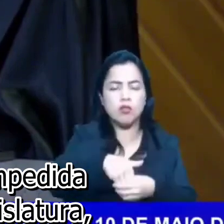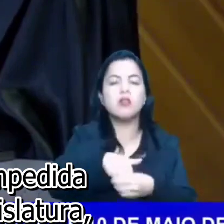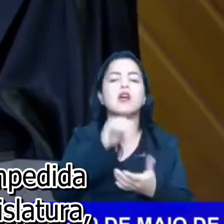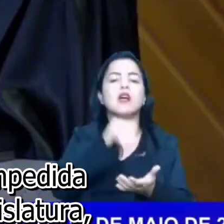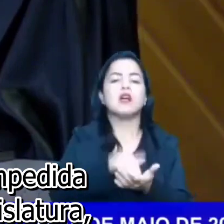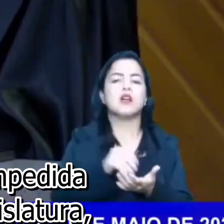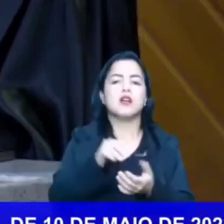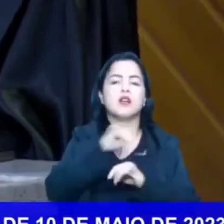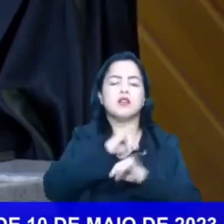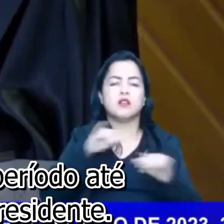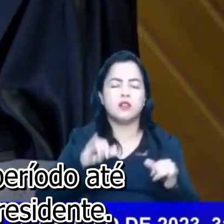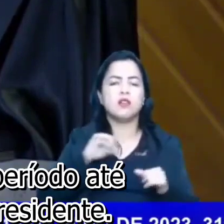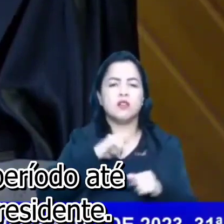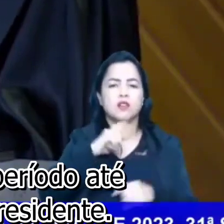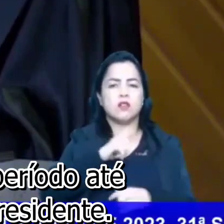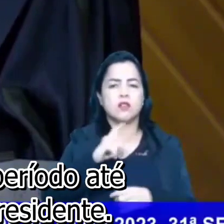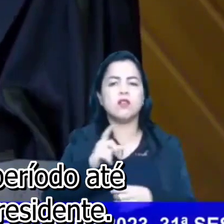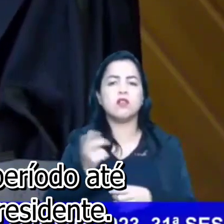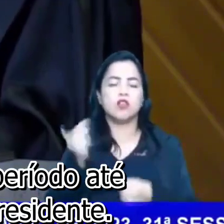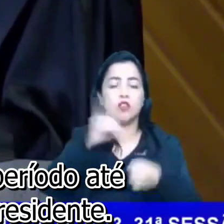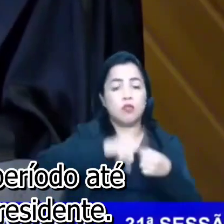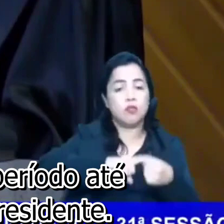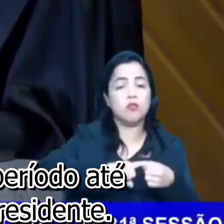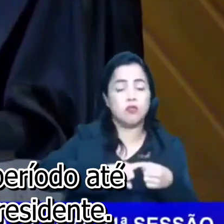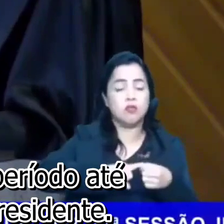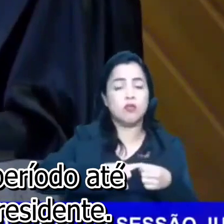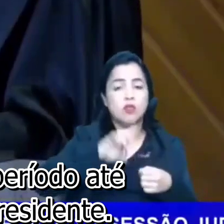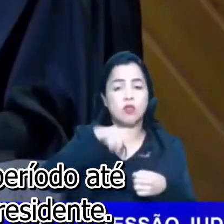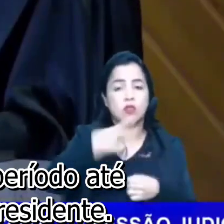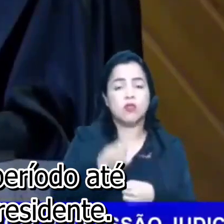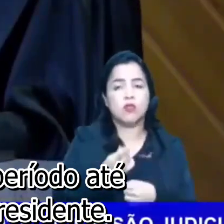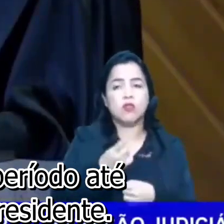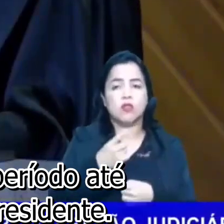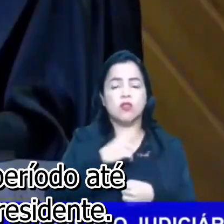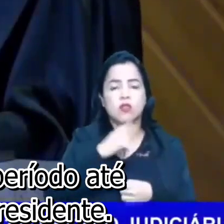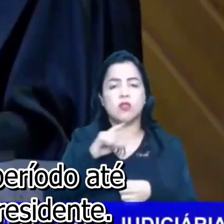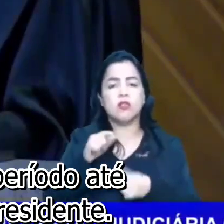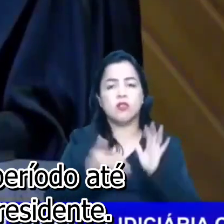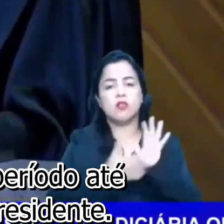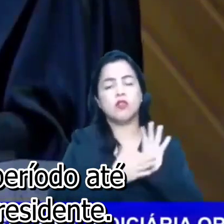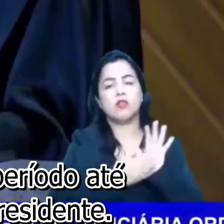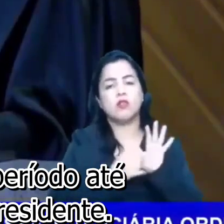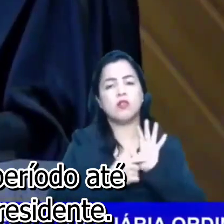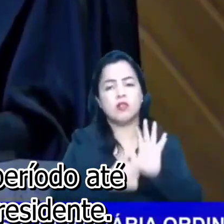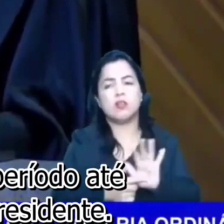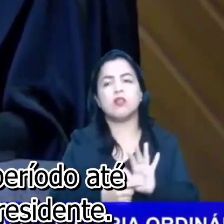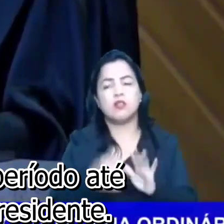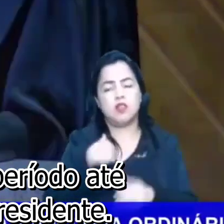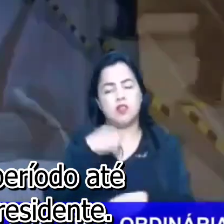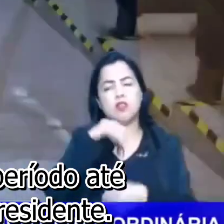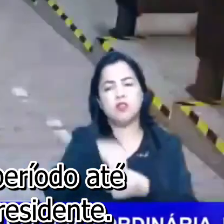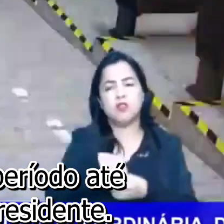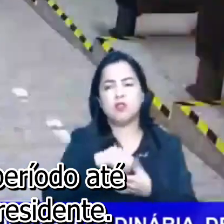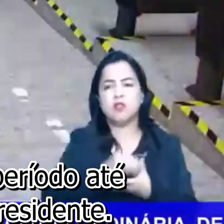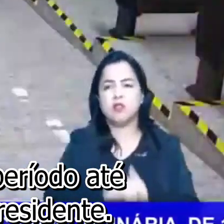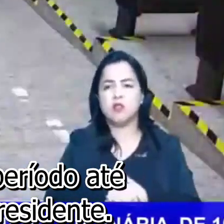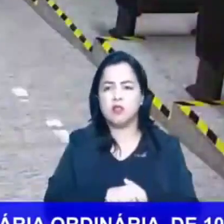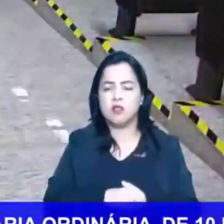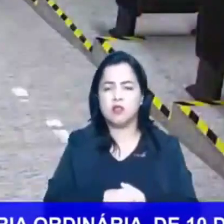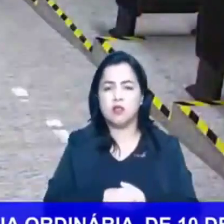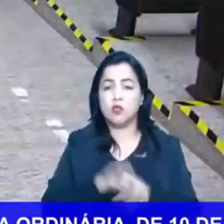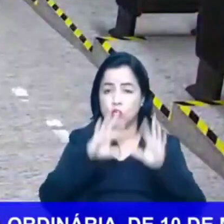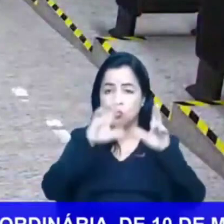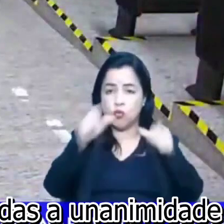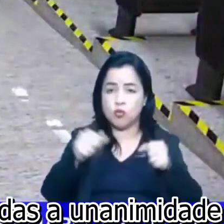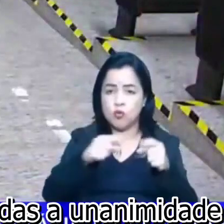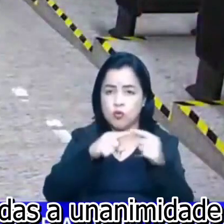legislatura, persistidos os efeitos da restrição após esse período até a efetiva apresentação das contas. Eu voto, presidente. Todos